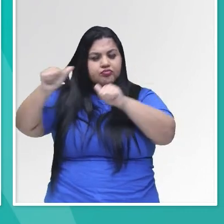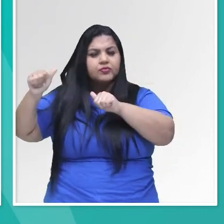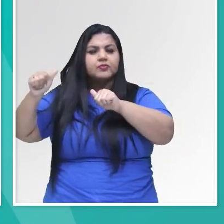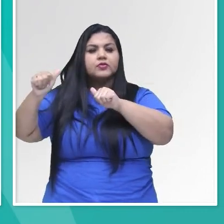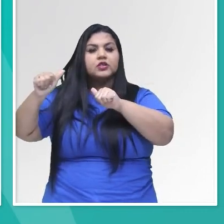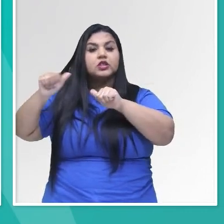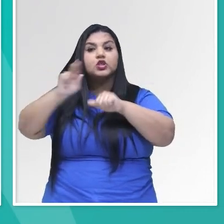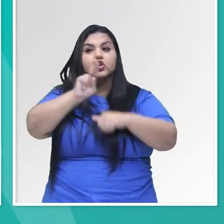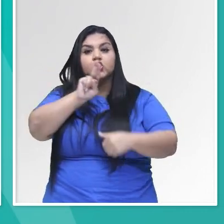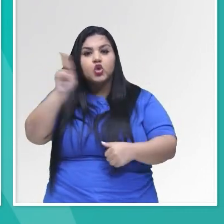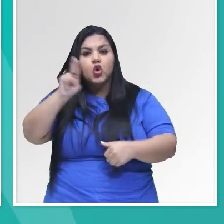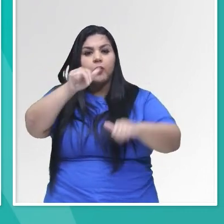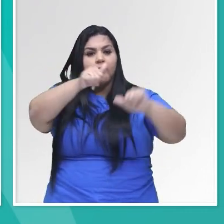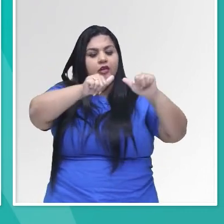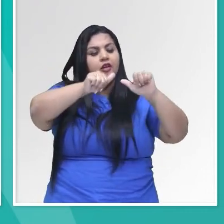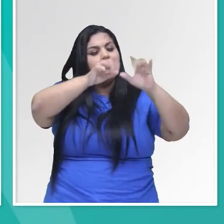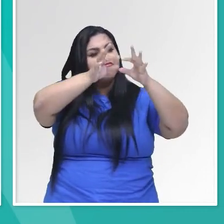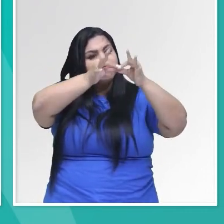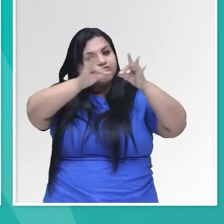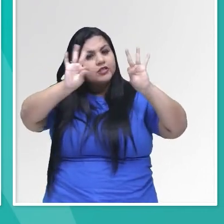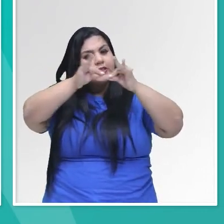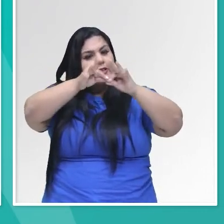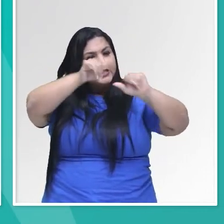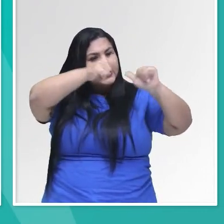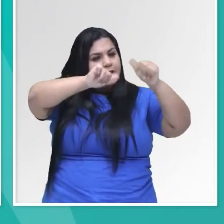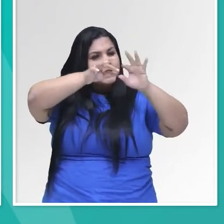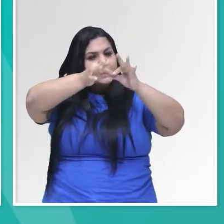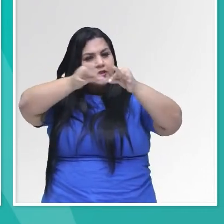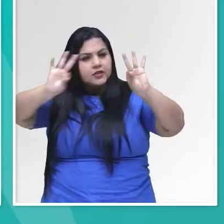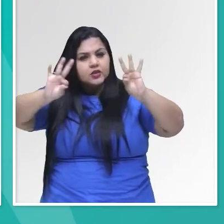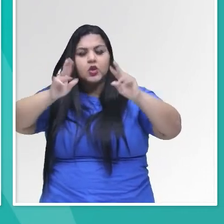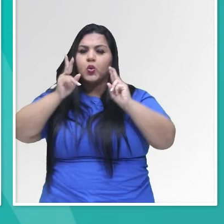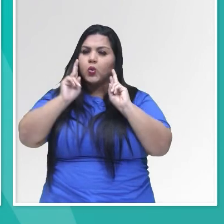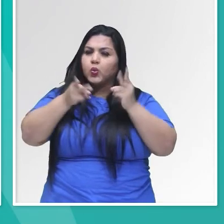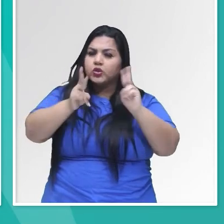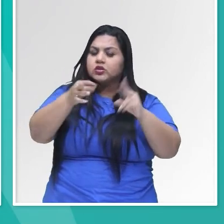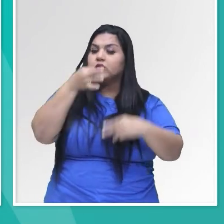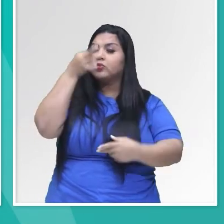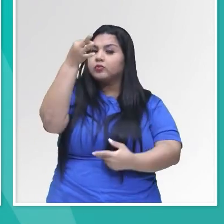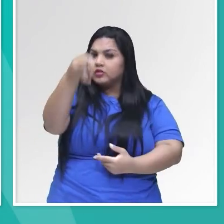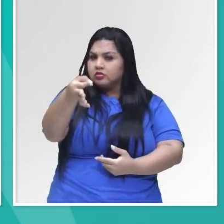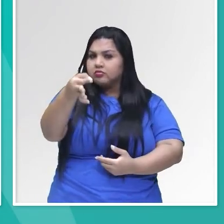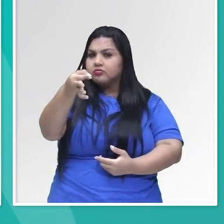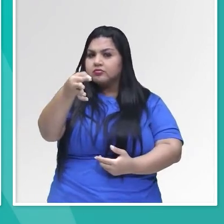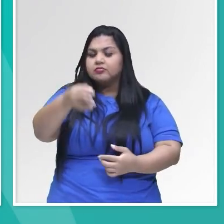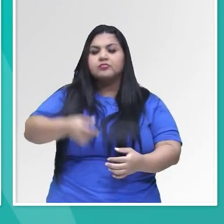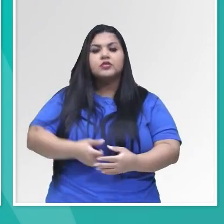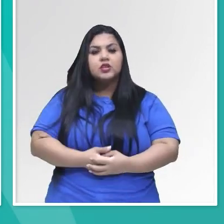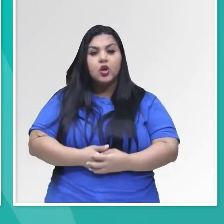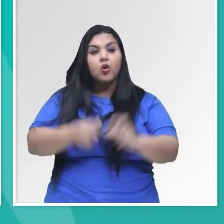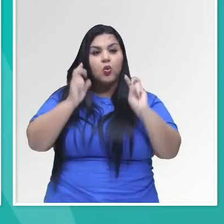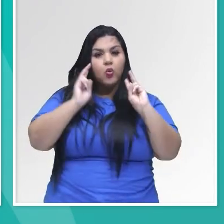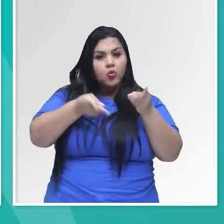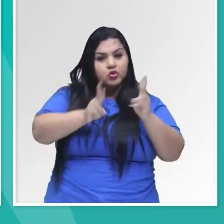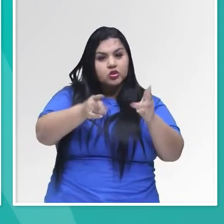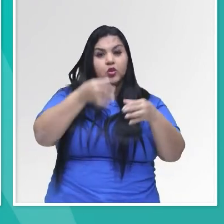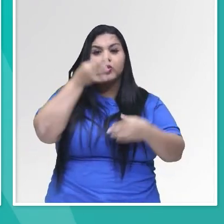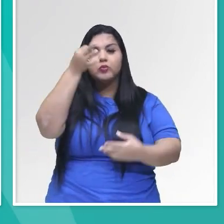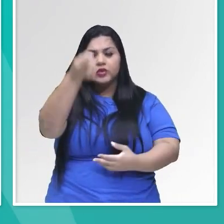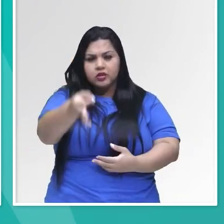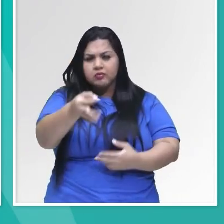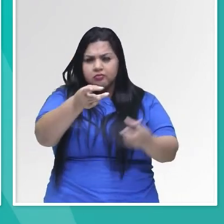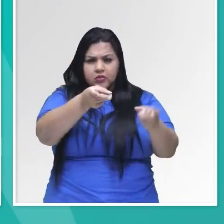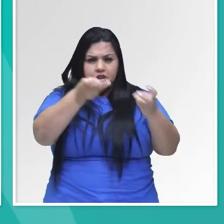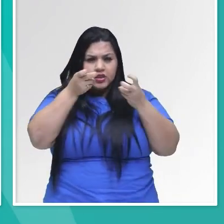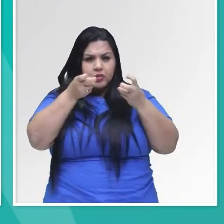O nome é análise sintática. Você continua com a sua opinião? Continua com a sua opinião? Percebeu